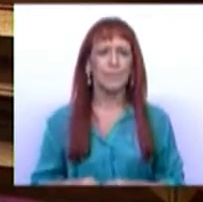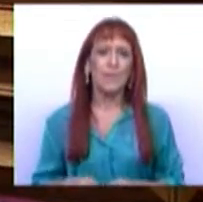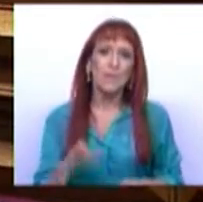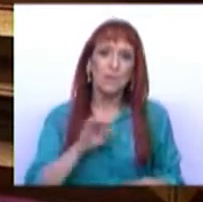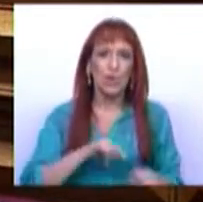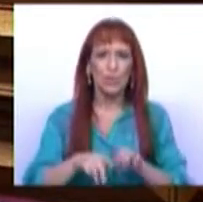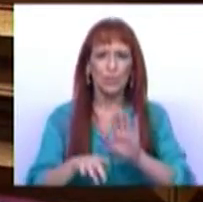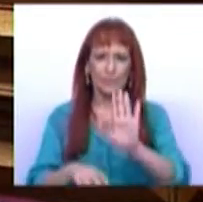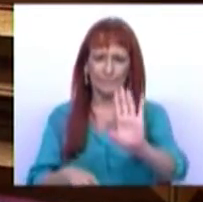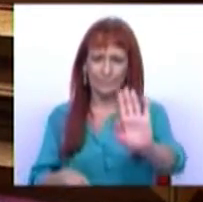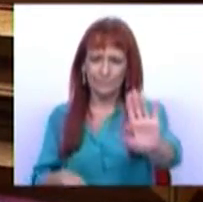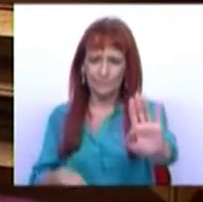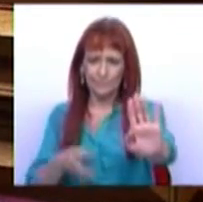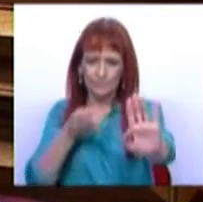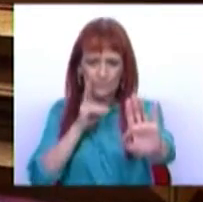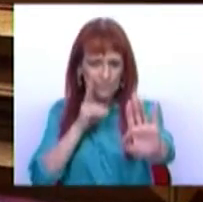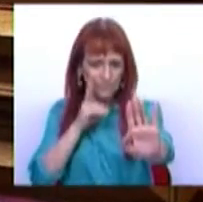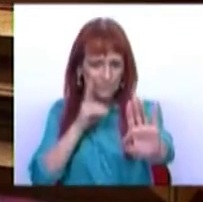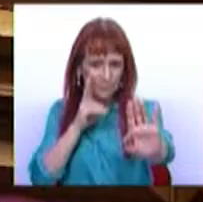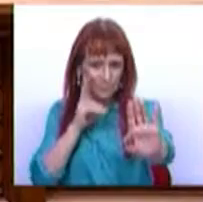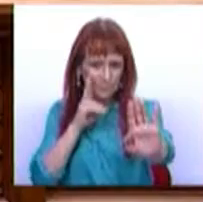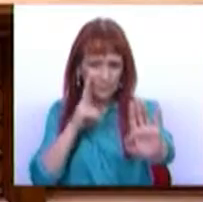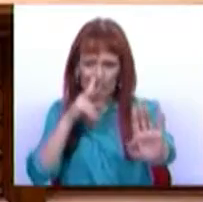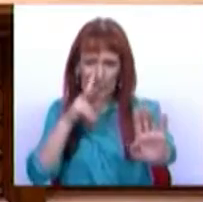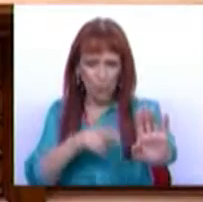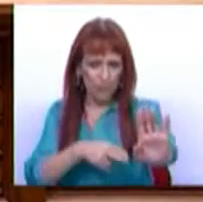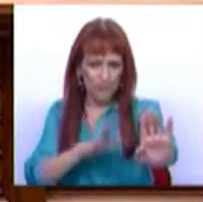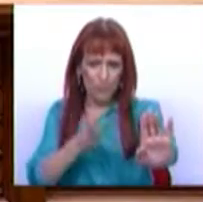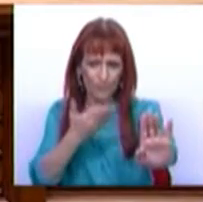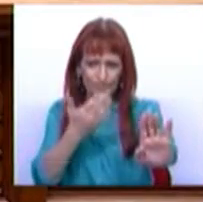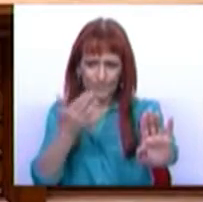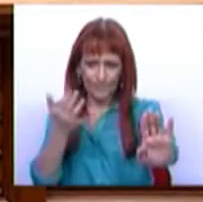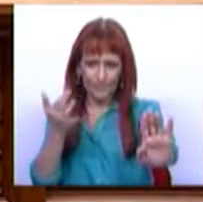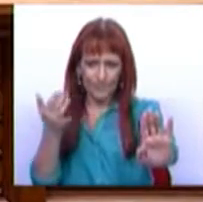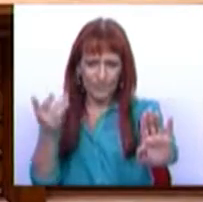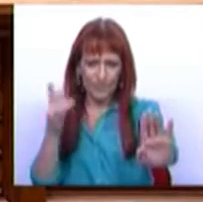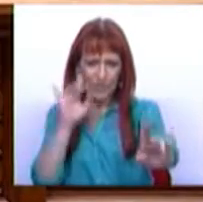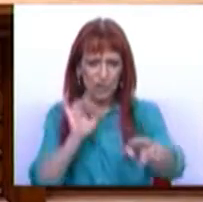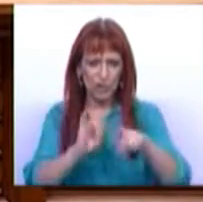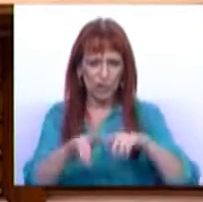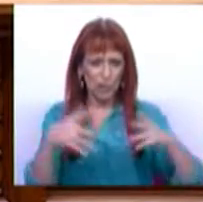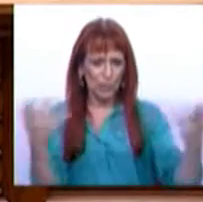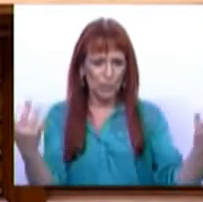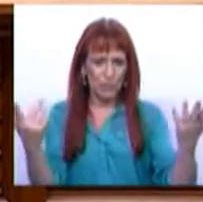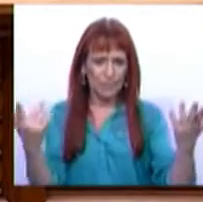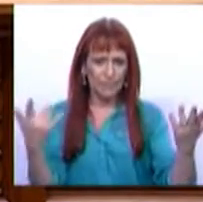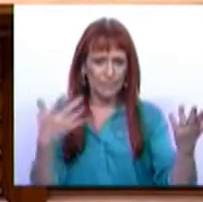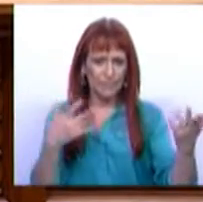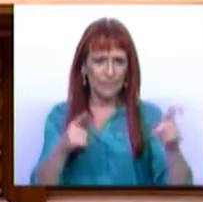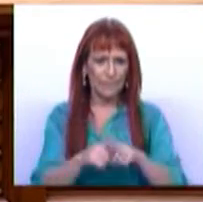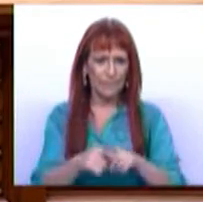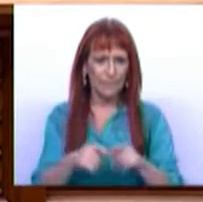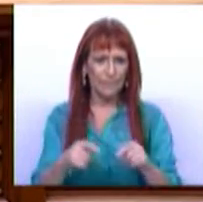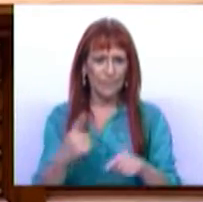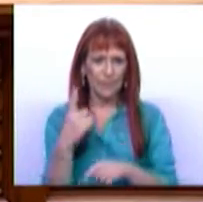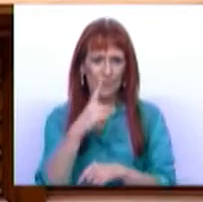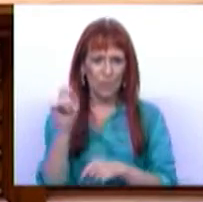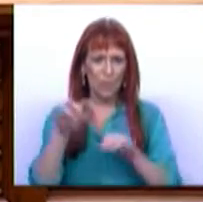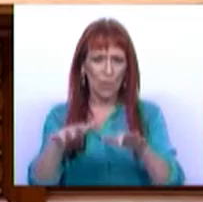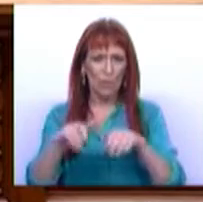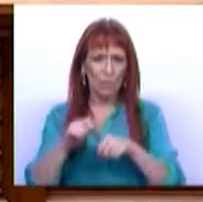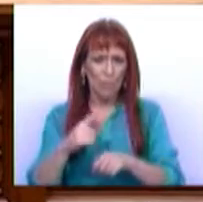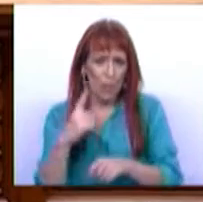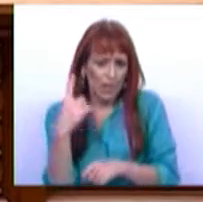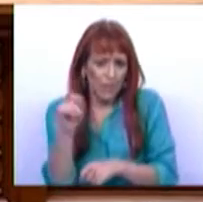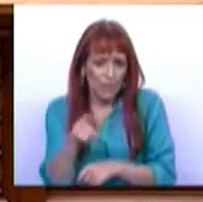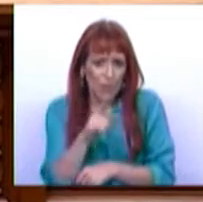Sr. Deputado, peço desculpa, uma pequena interrupção. Senhores deputados que querem abandonar agora o hemiciclo, podem